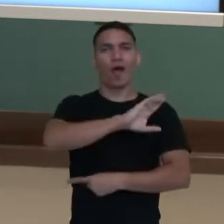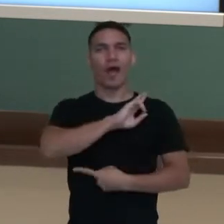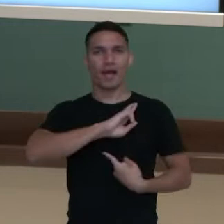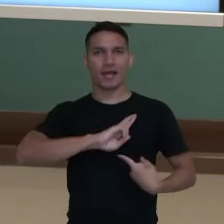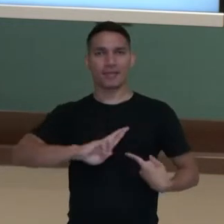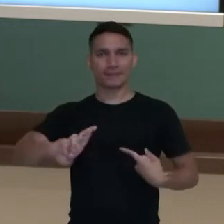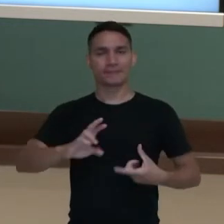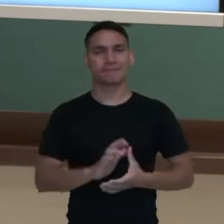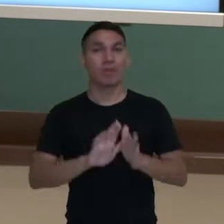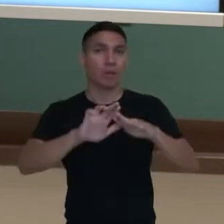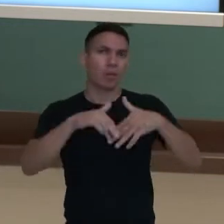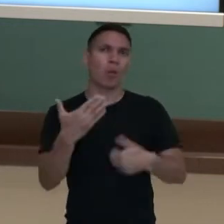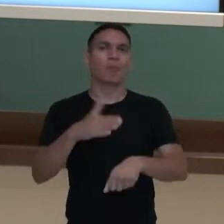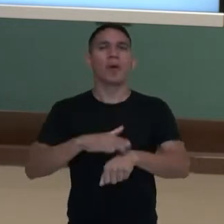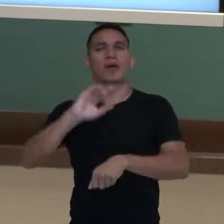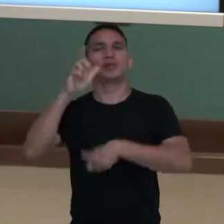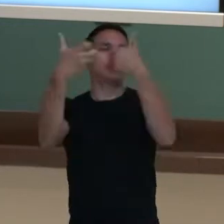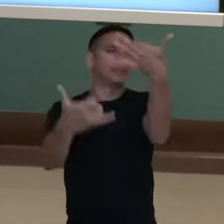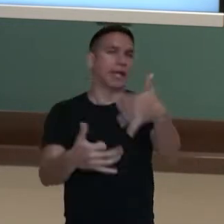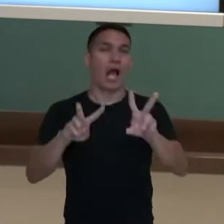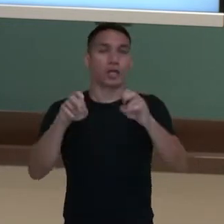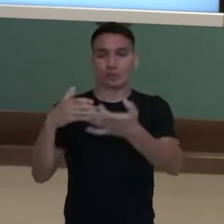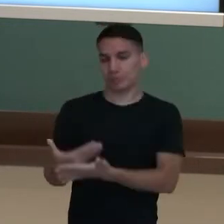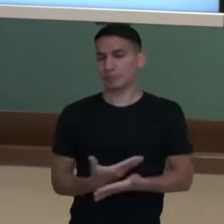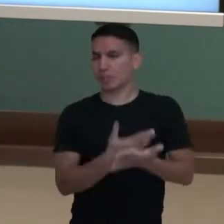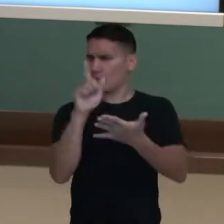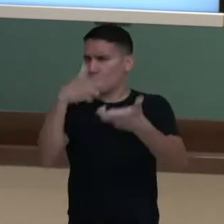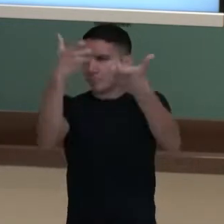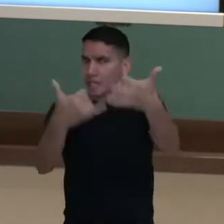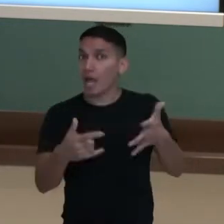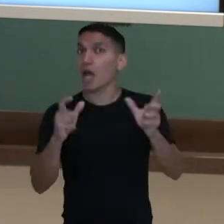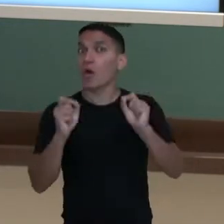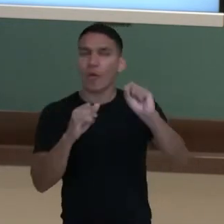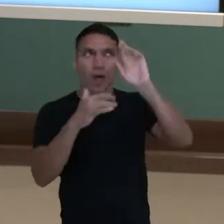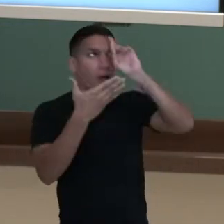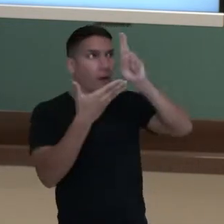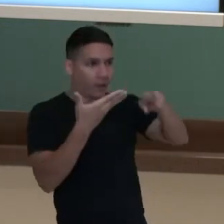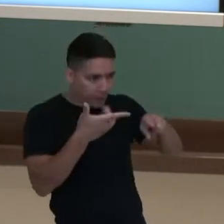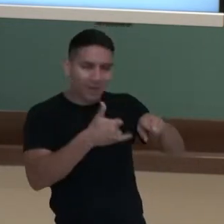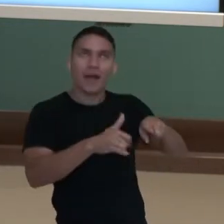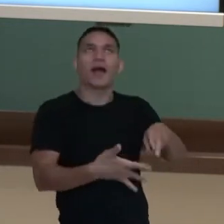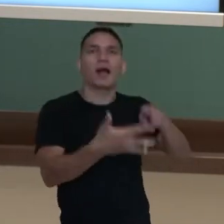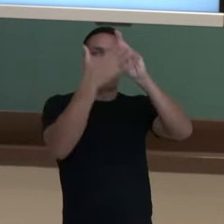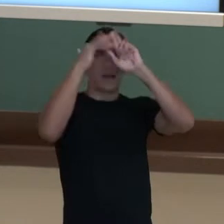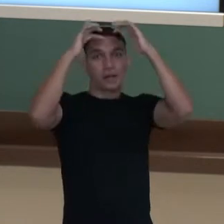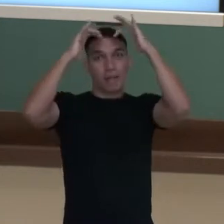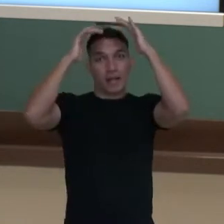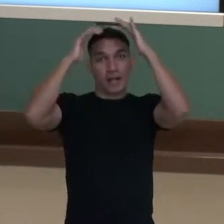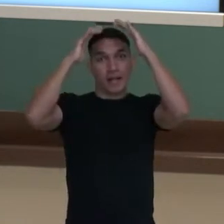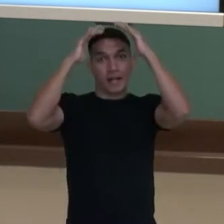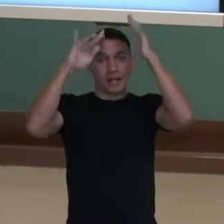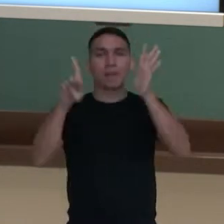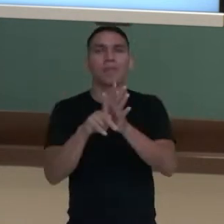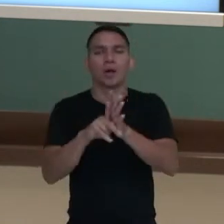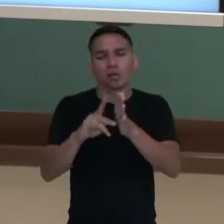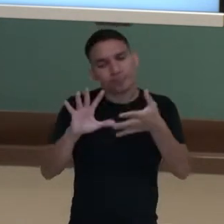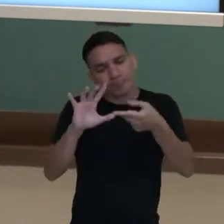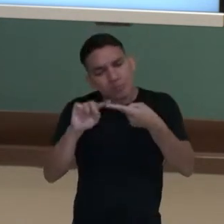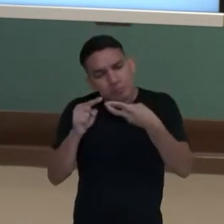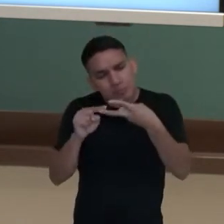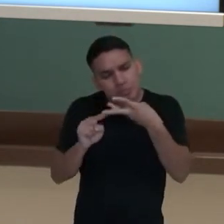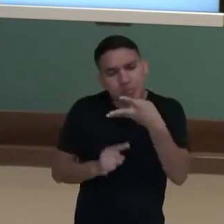a gente está falando de estudo, a gente está falando de razão, De racionalizar, de colocar bases